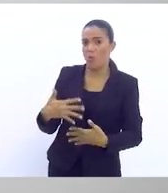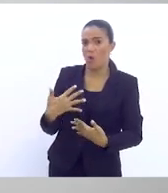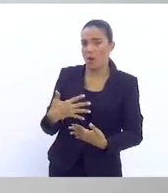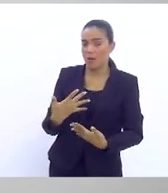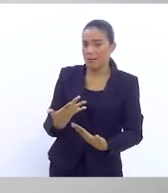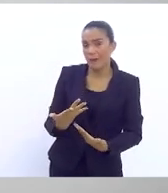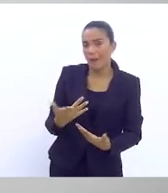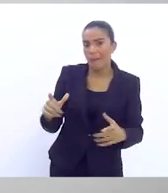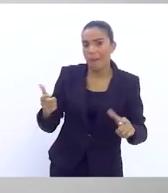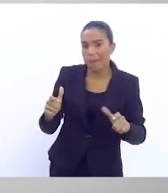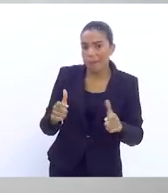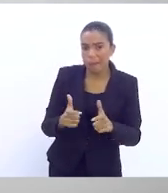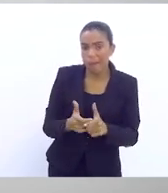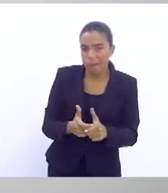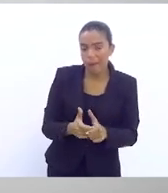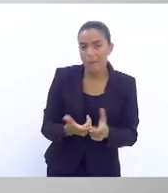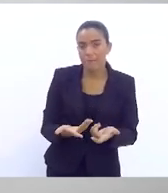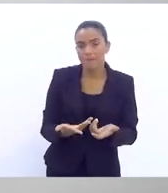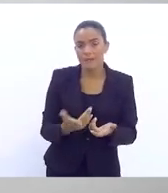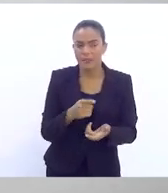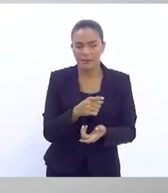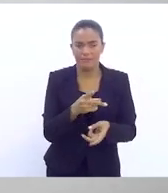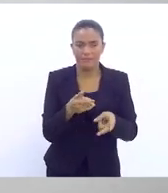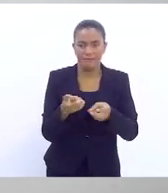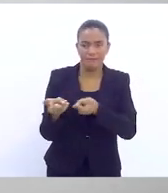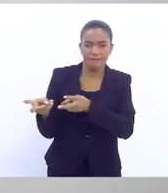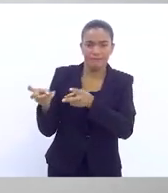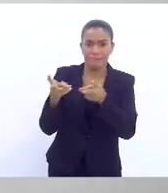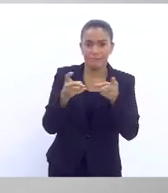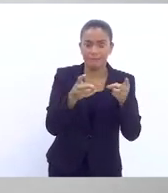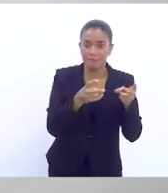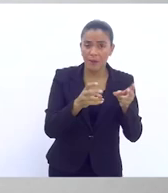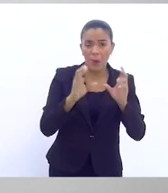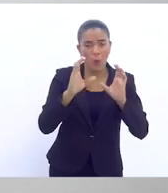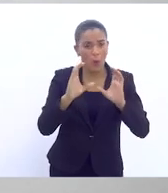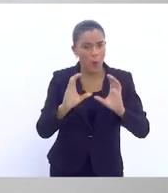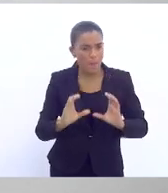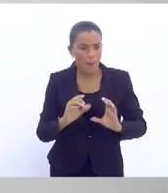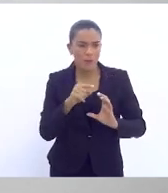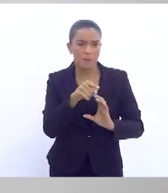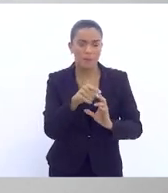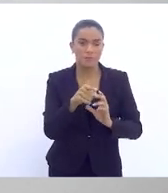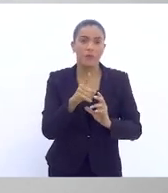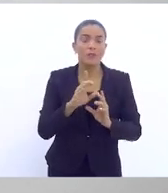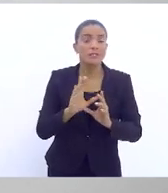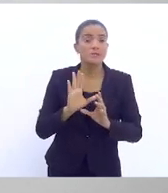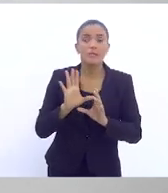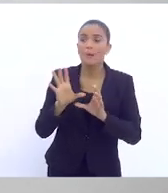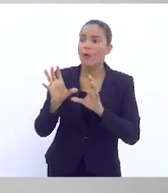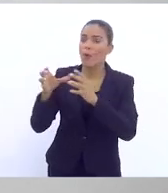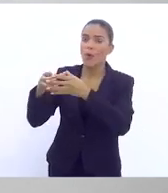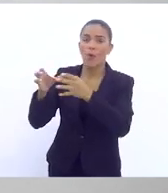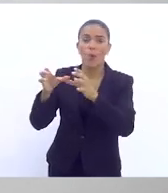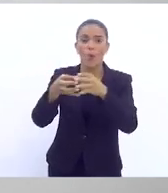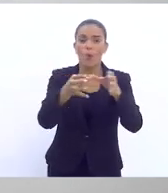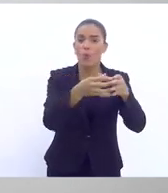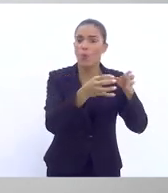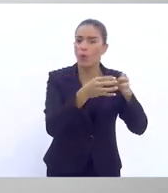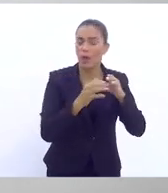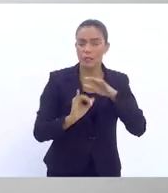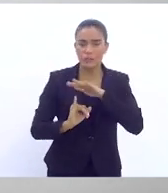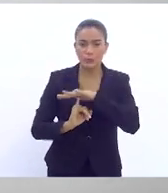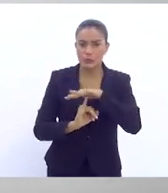e tal tal comportamento vem se dando em todas as outras instituições